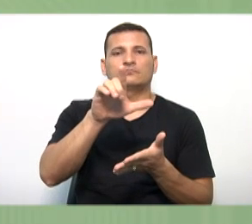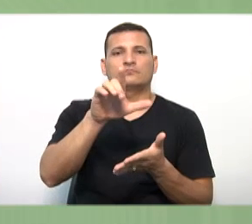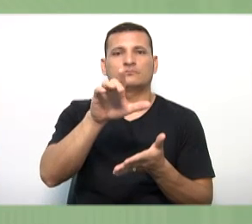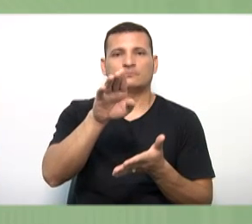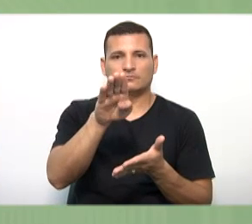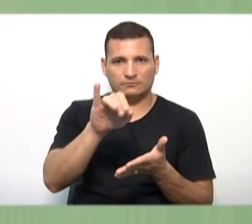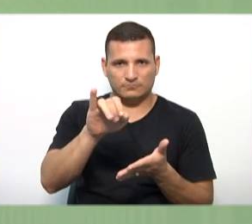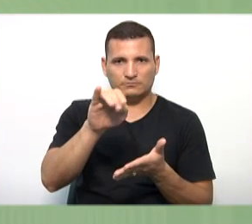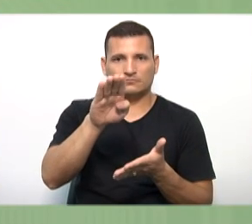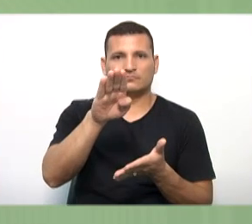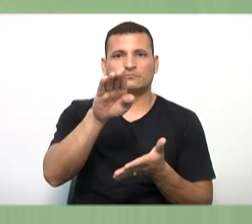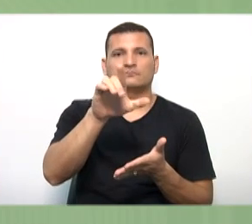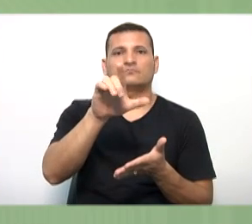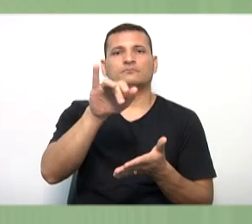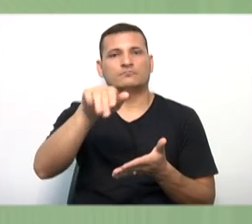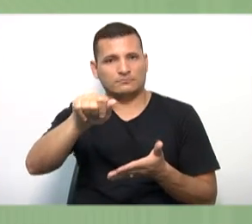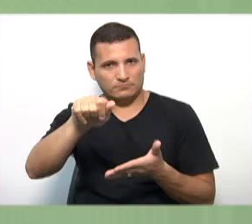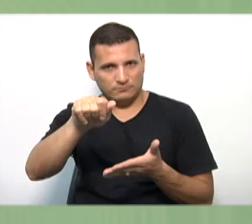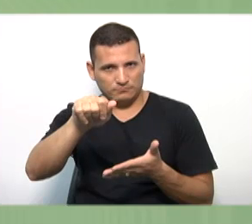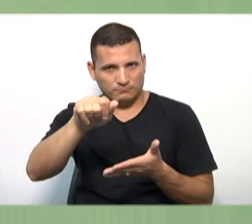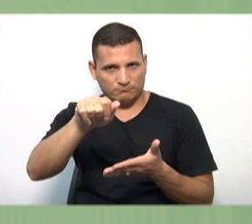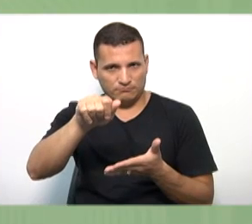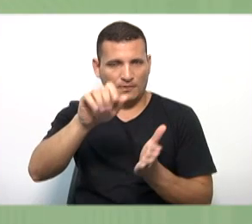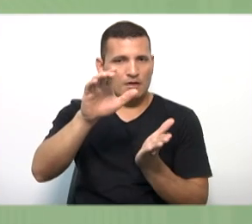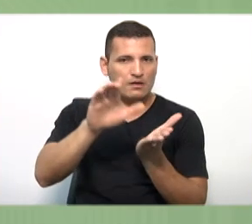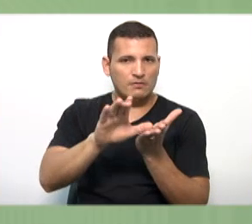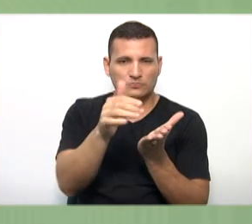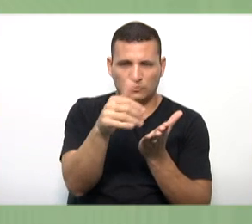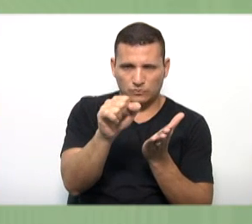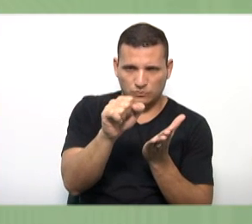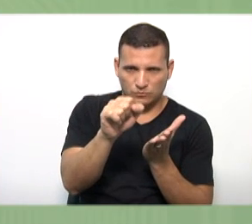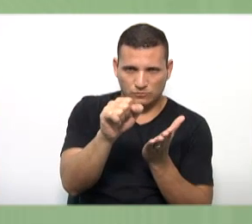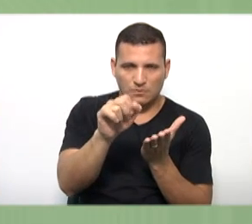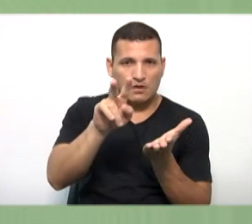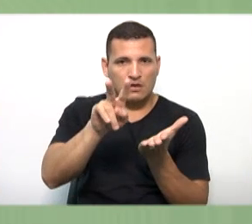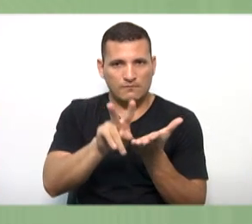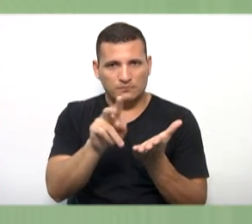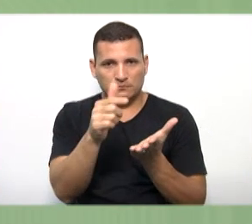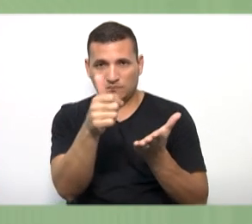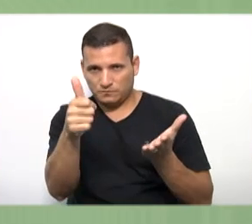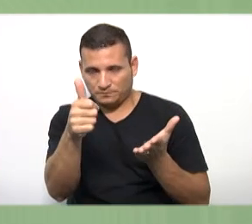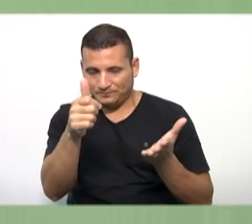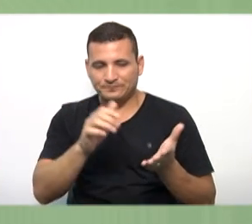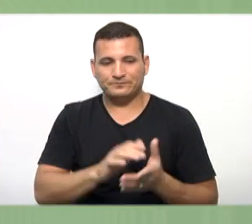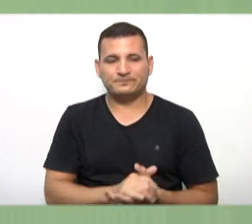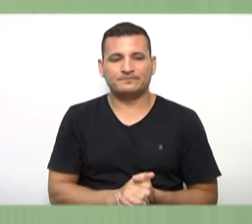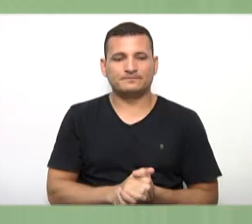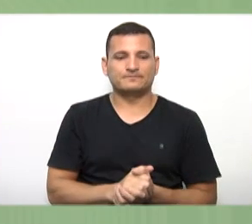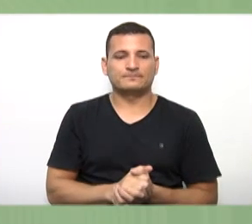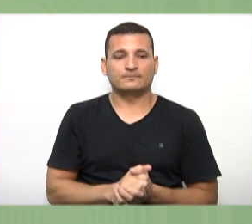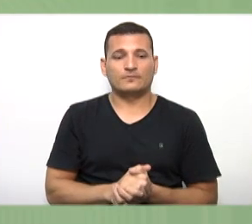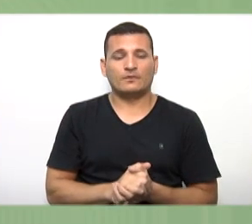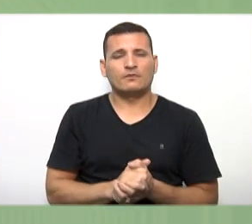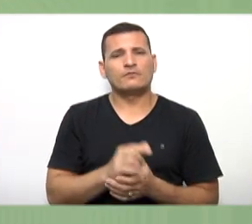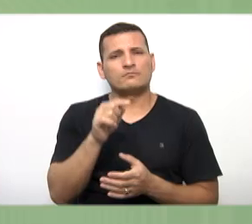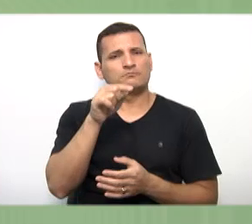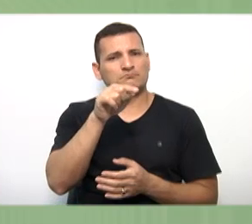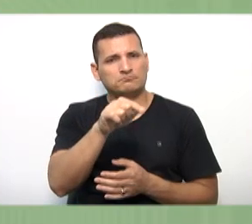no versículo 21, a seguinte mensagem: além disso, procurará dentre todo o